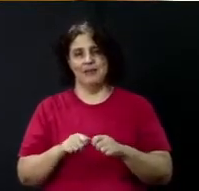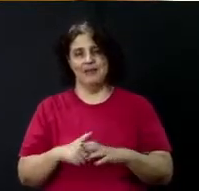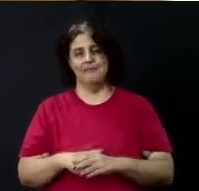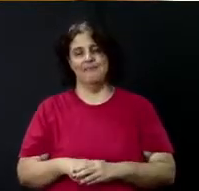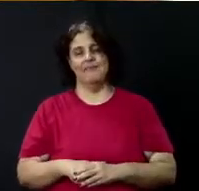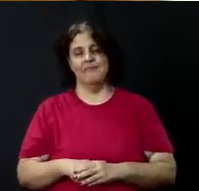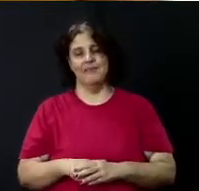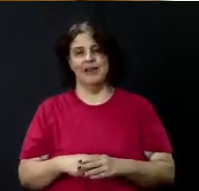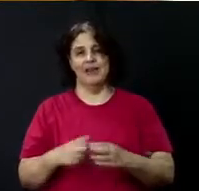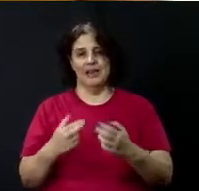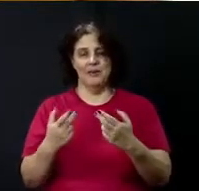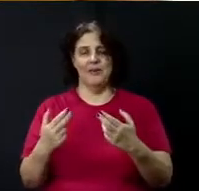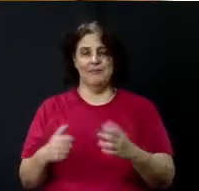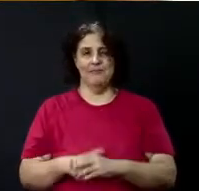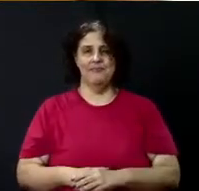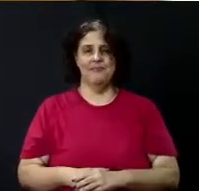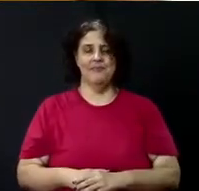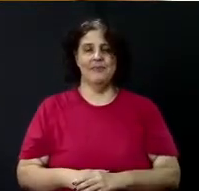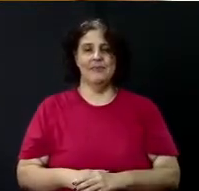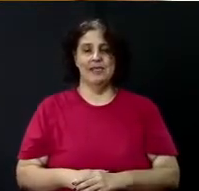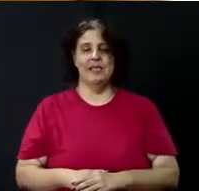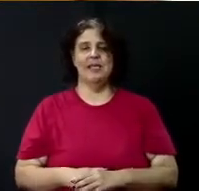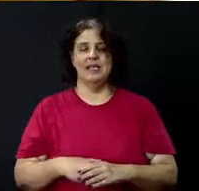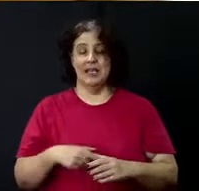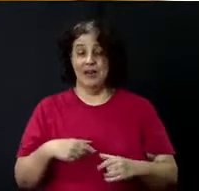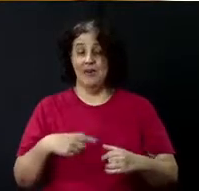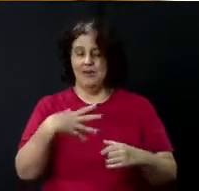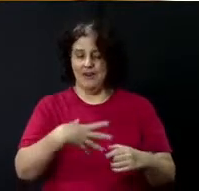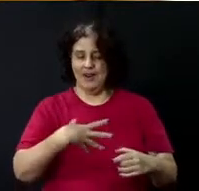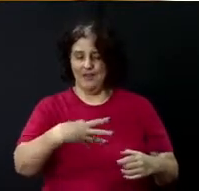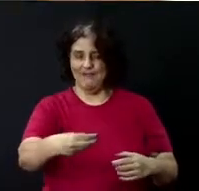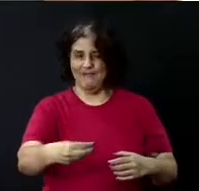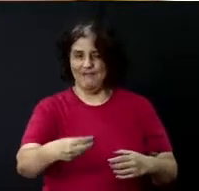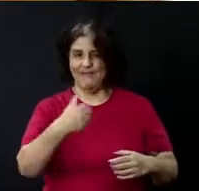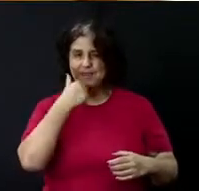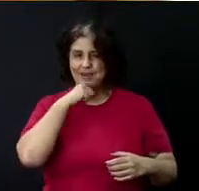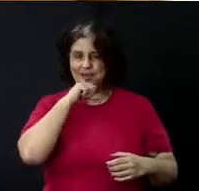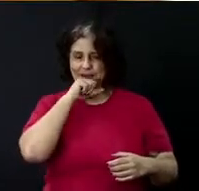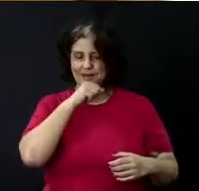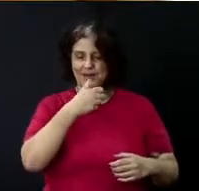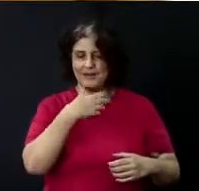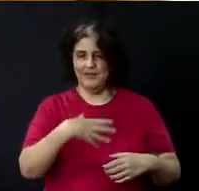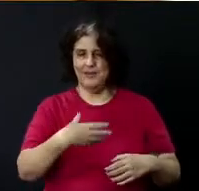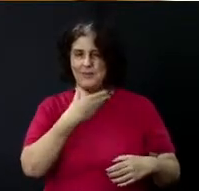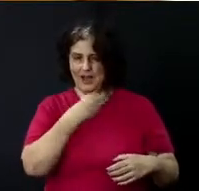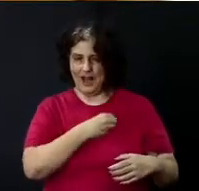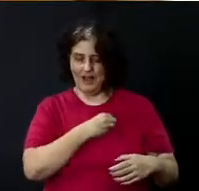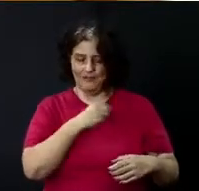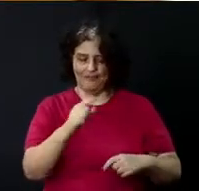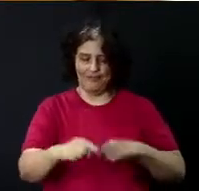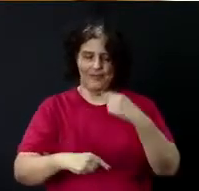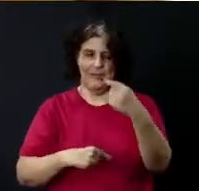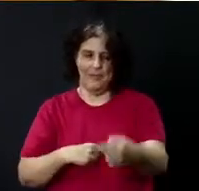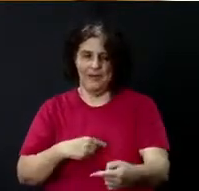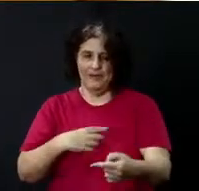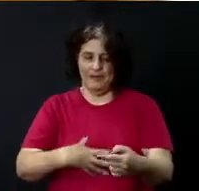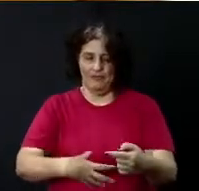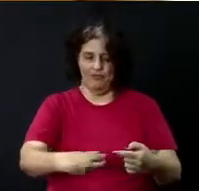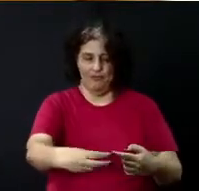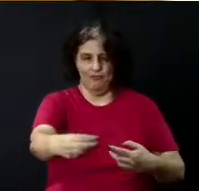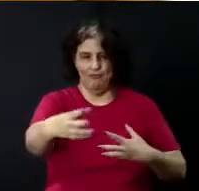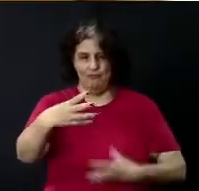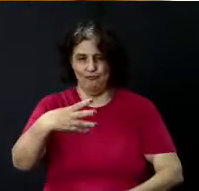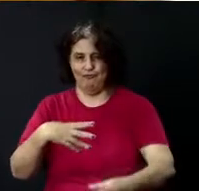original passa de pai para filho, de filho para neto, e isso só tem um momento,